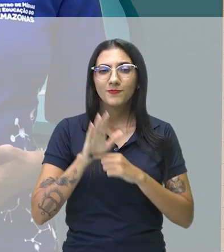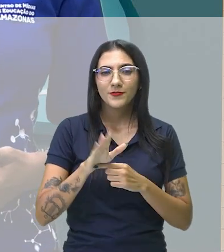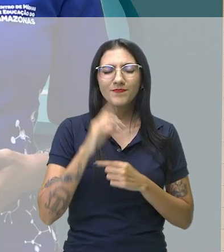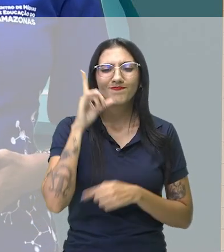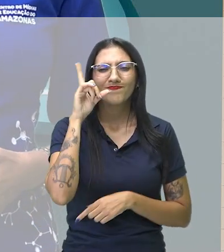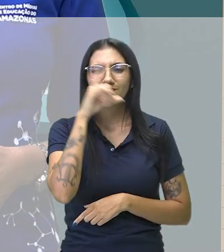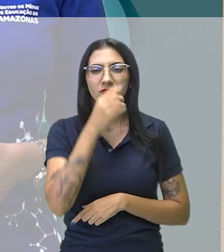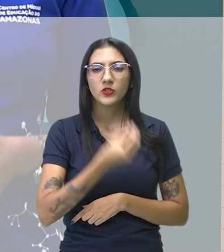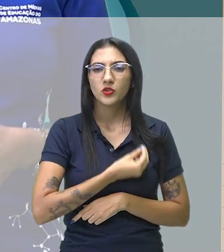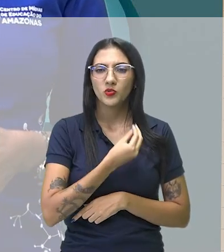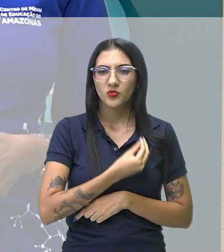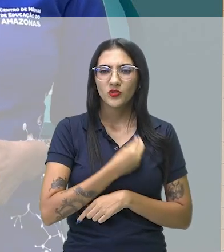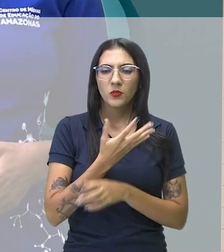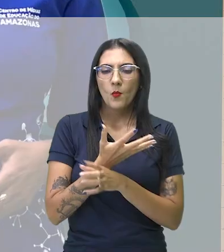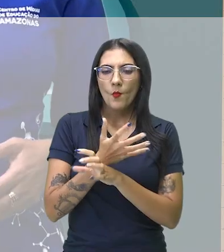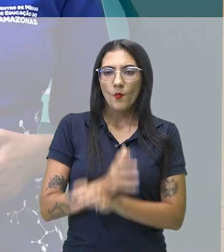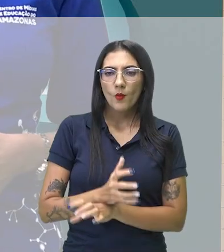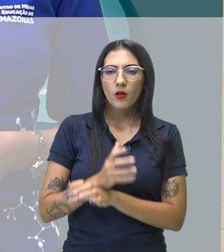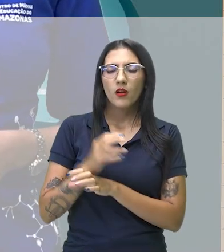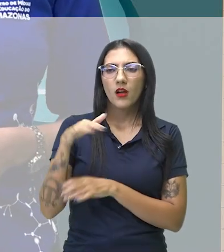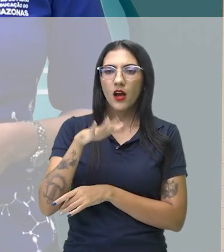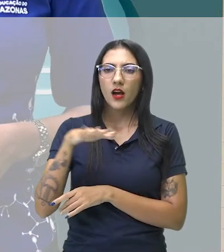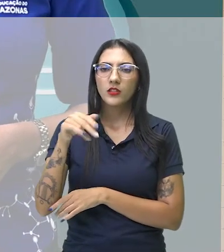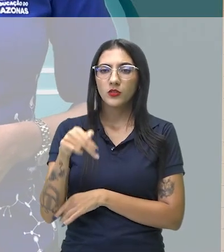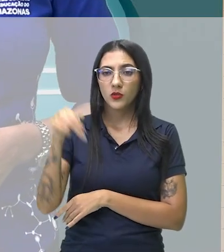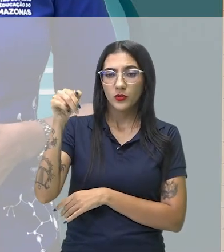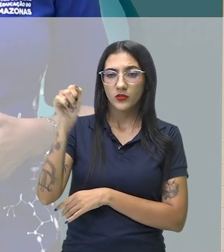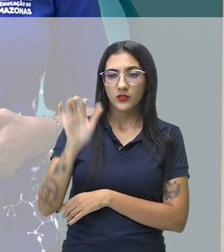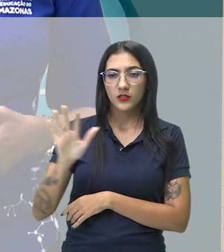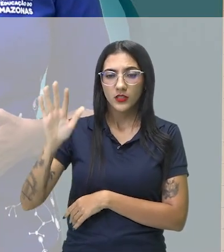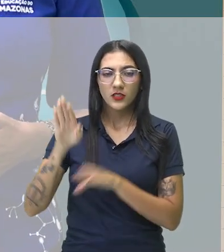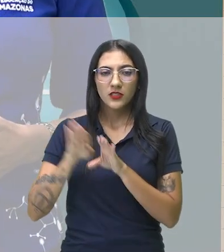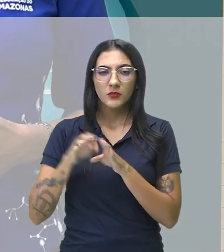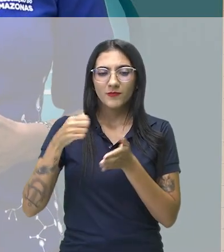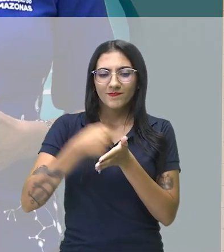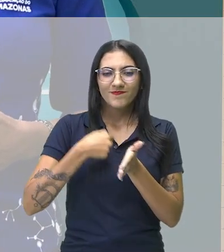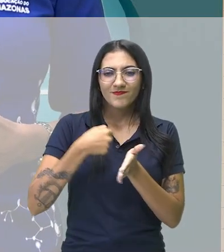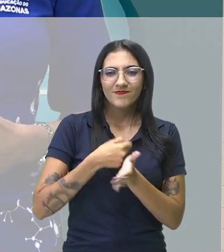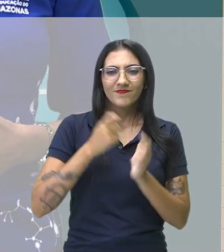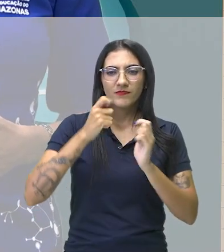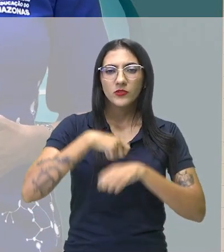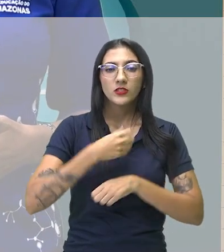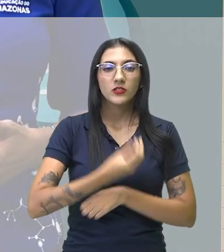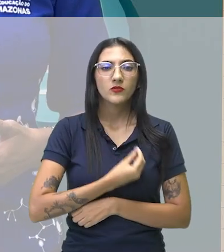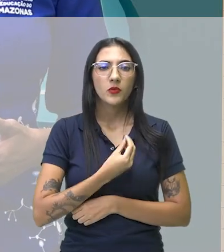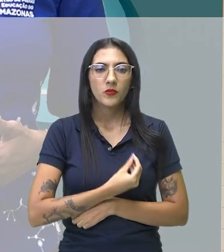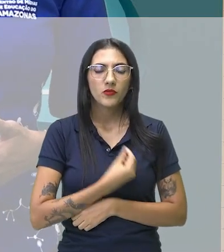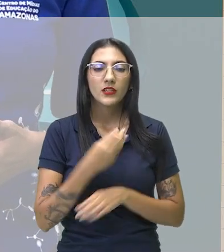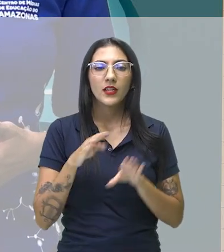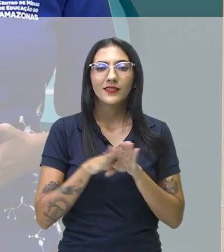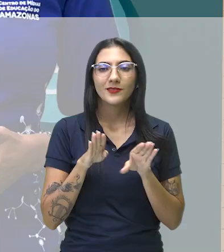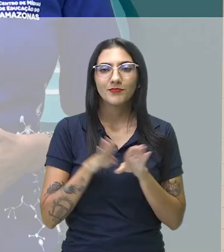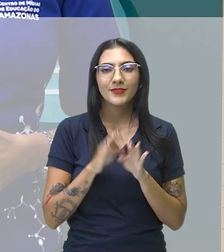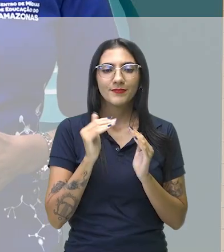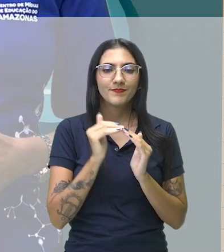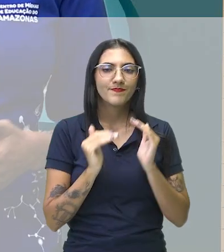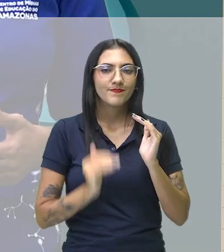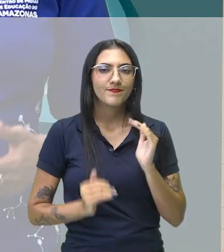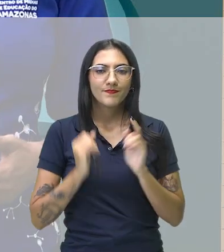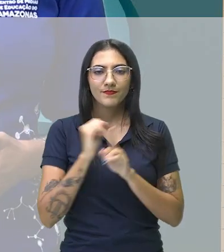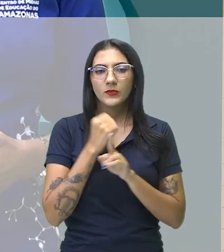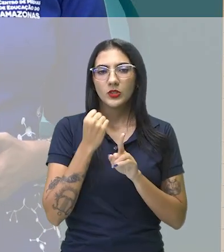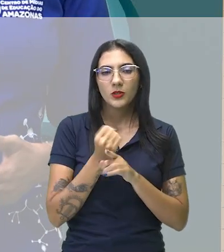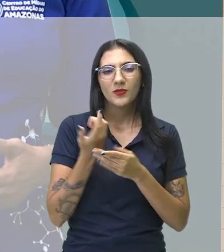dura realidade da seca do Nordeste brasileiro, destacando a luta pela sobrevivência e a desigualdade